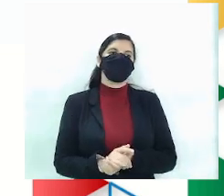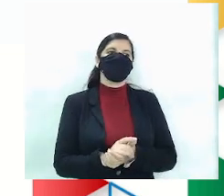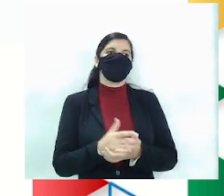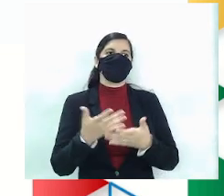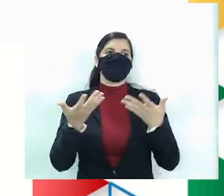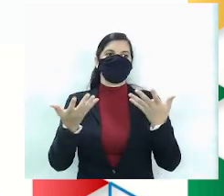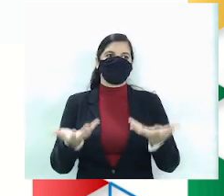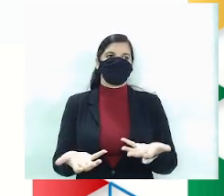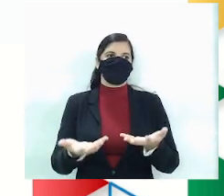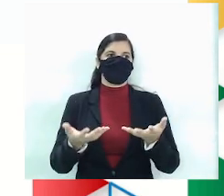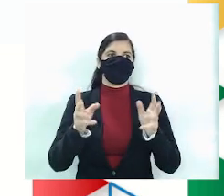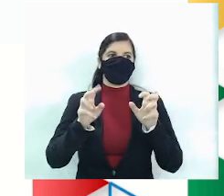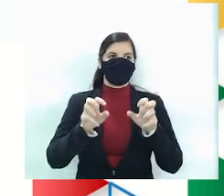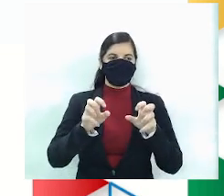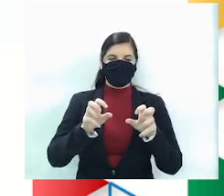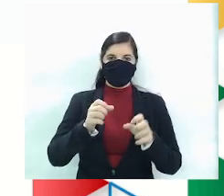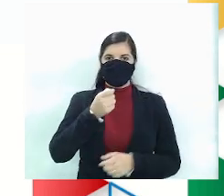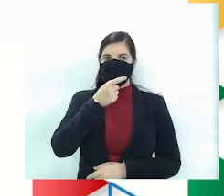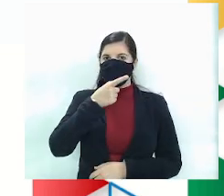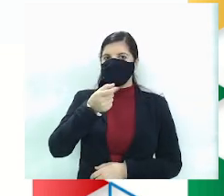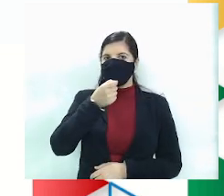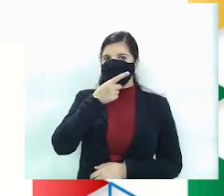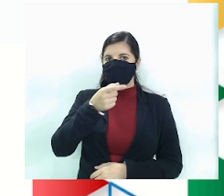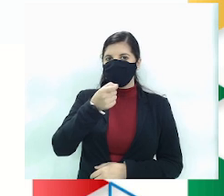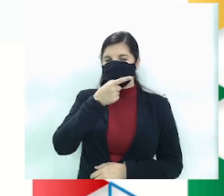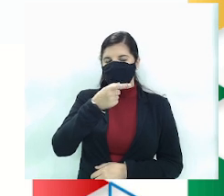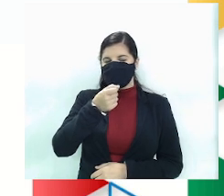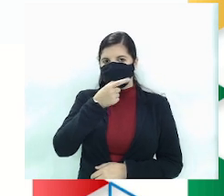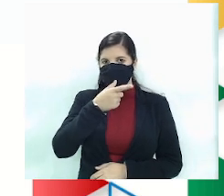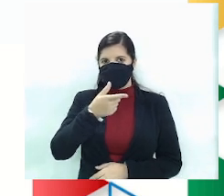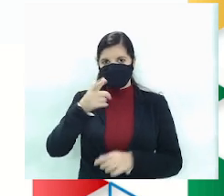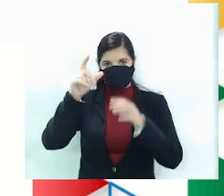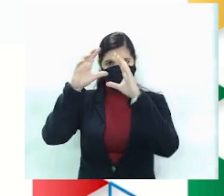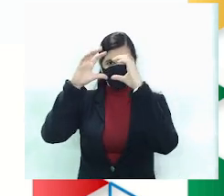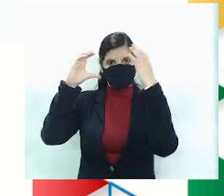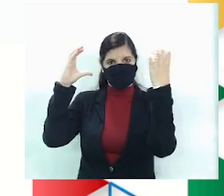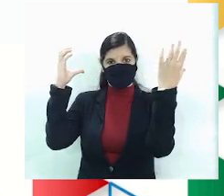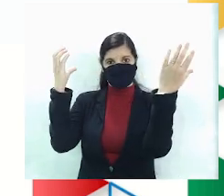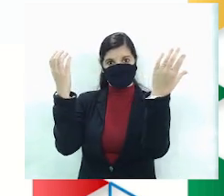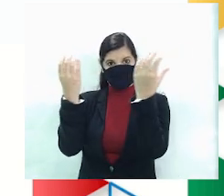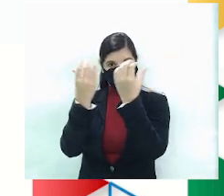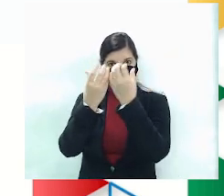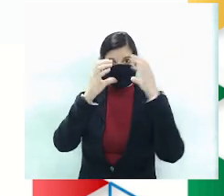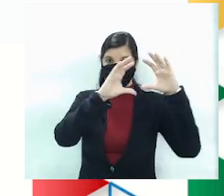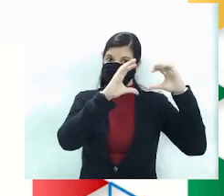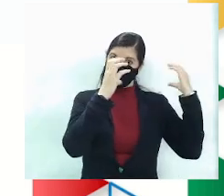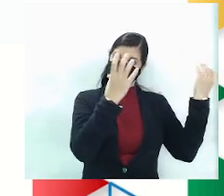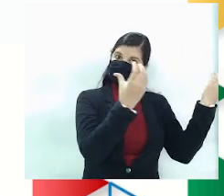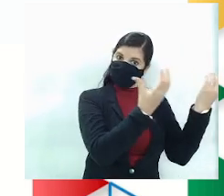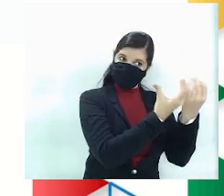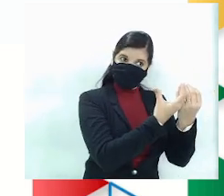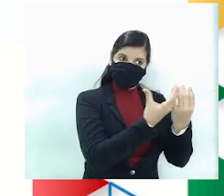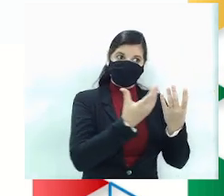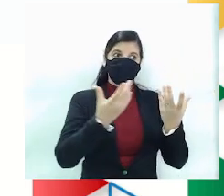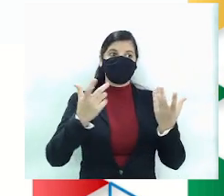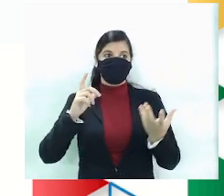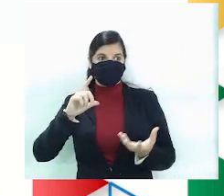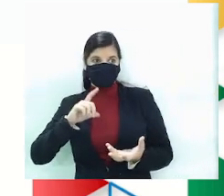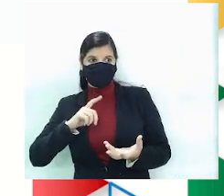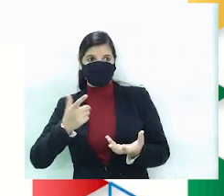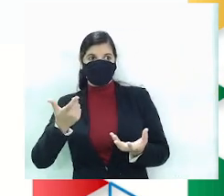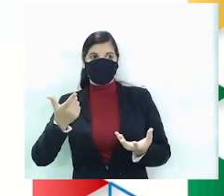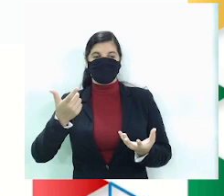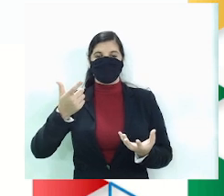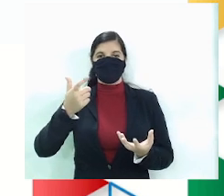multissemiose. Vamos falar sobre a ironia. Vamos falar sobre a tira, né, ou tirinha, o quadrinho,